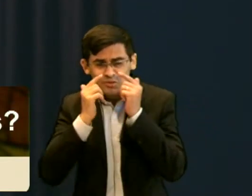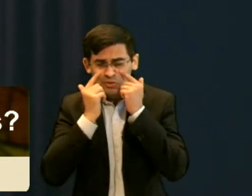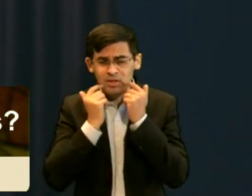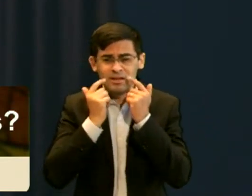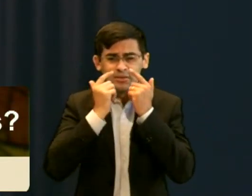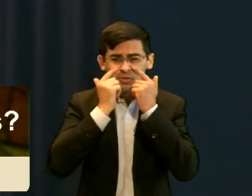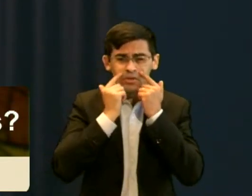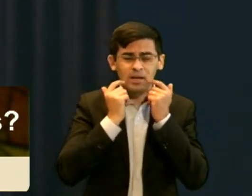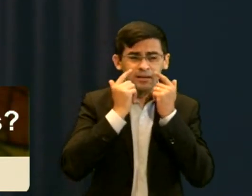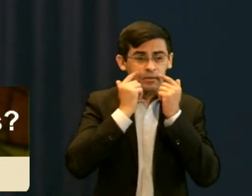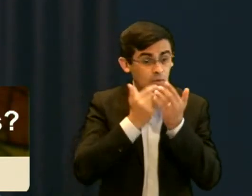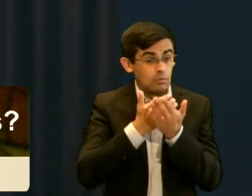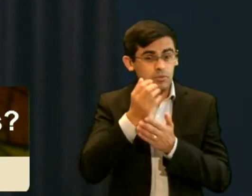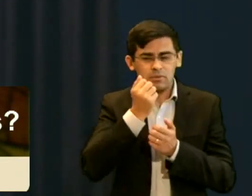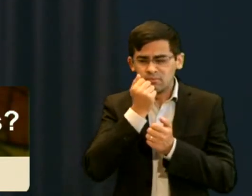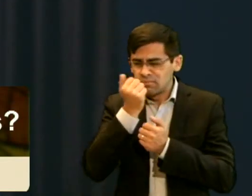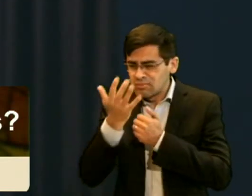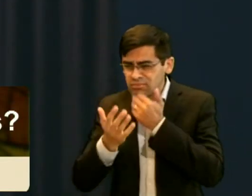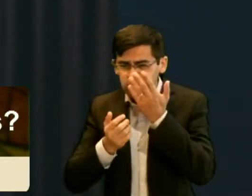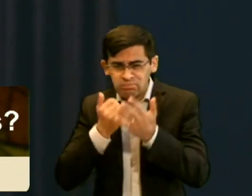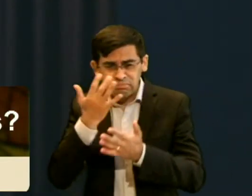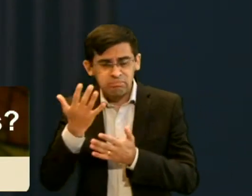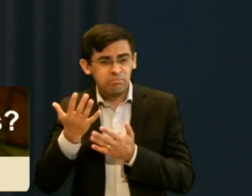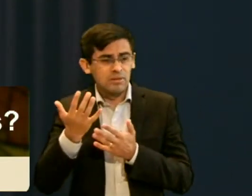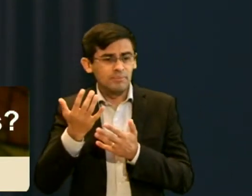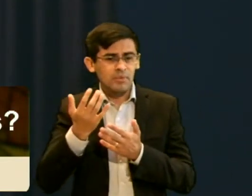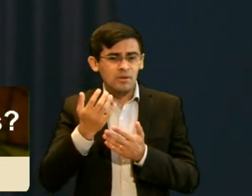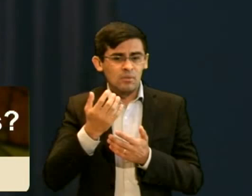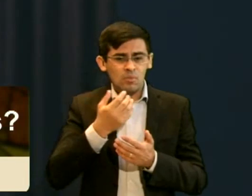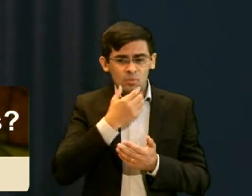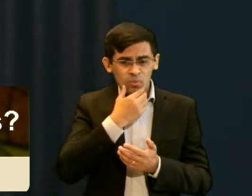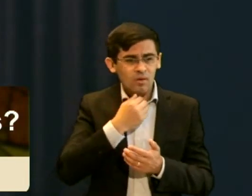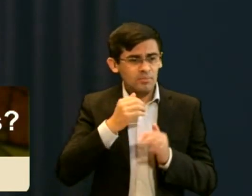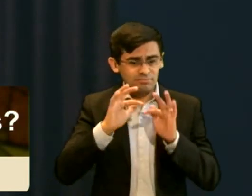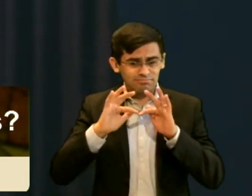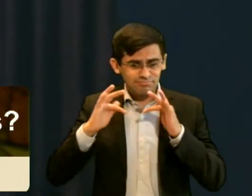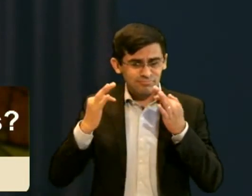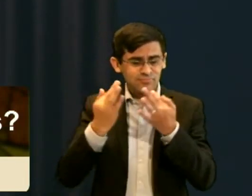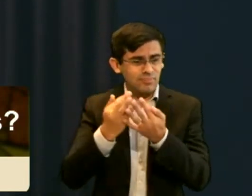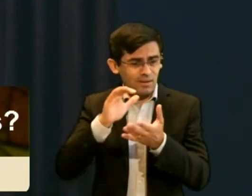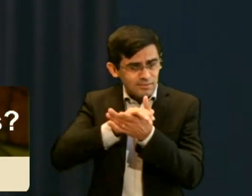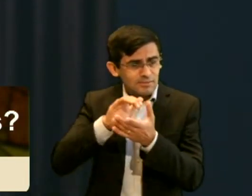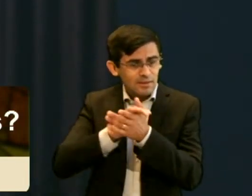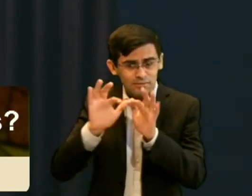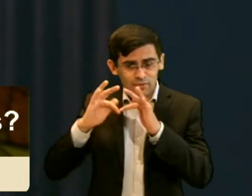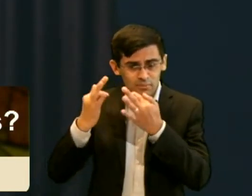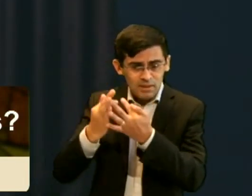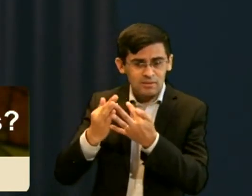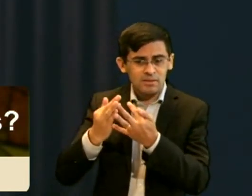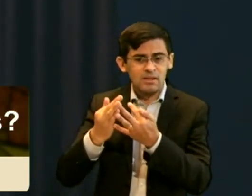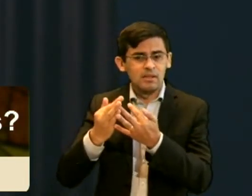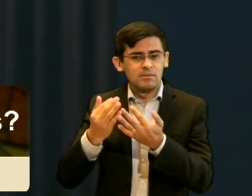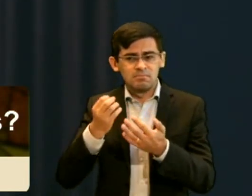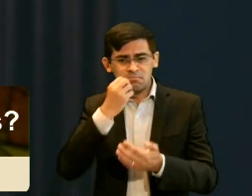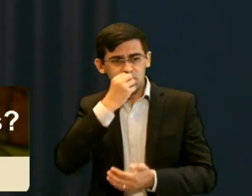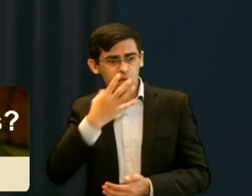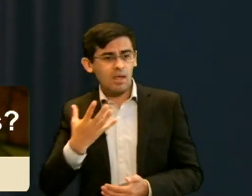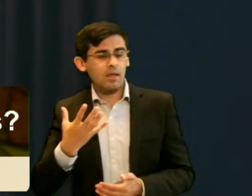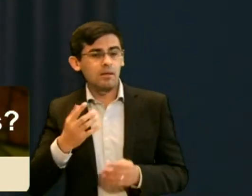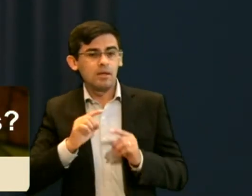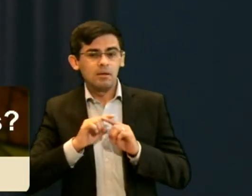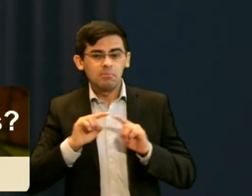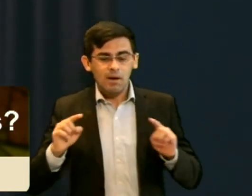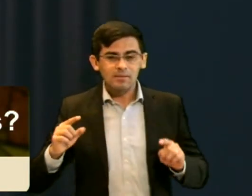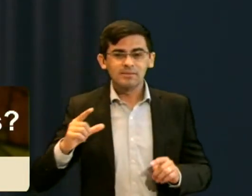E ele começou a confessar: senhor, pai de família, bem de vida, mas